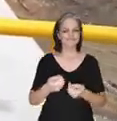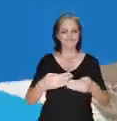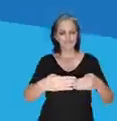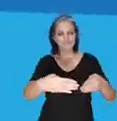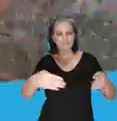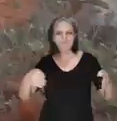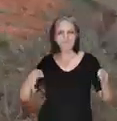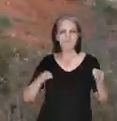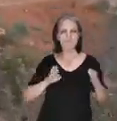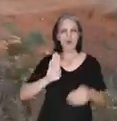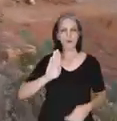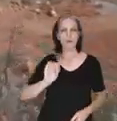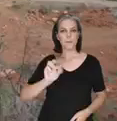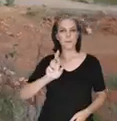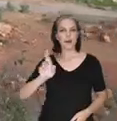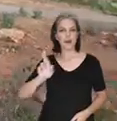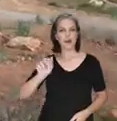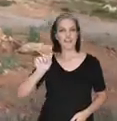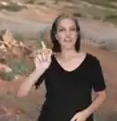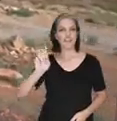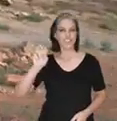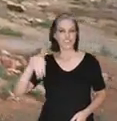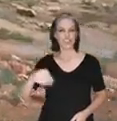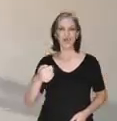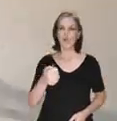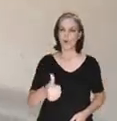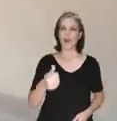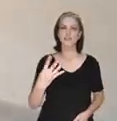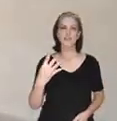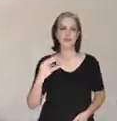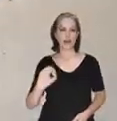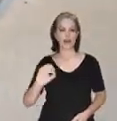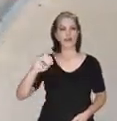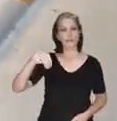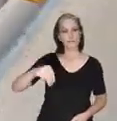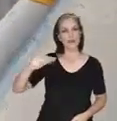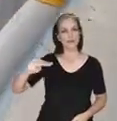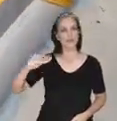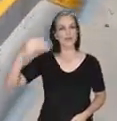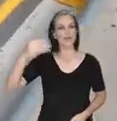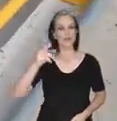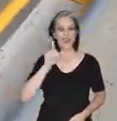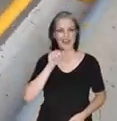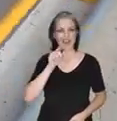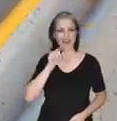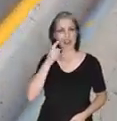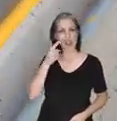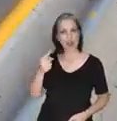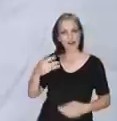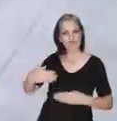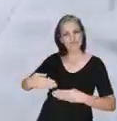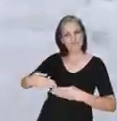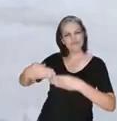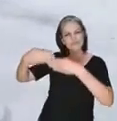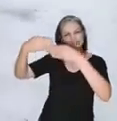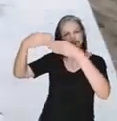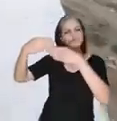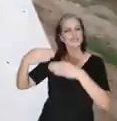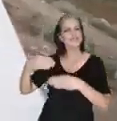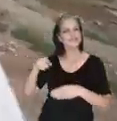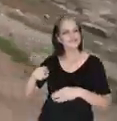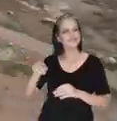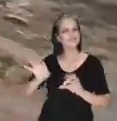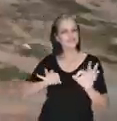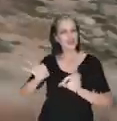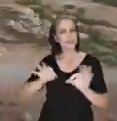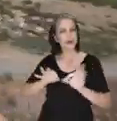uma barragem de quase 40 milhões de metros cúbicos de água. Veja o tamanho dessa parede, o reservatório que está